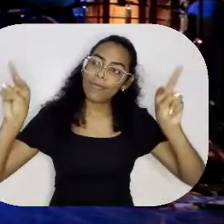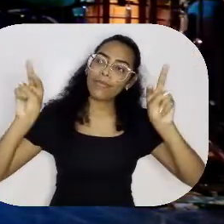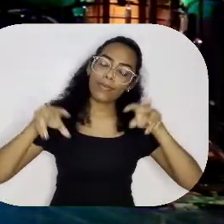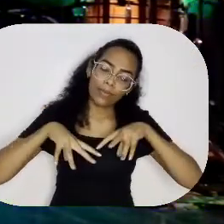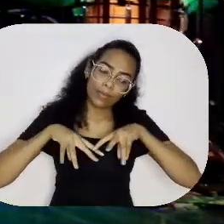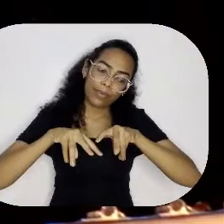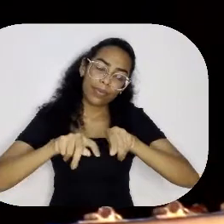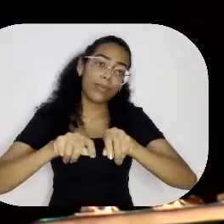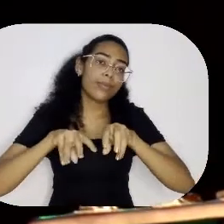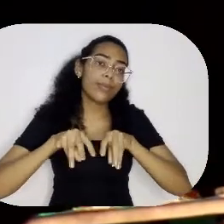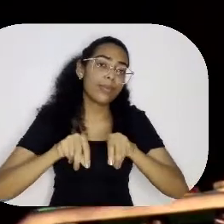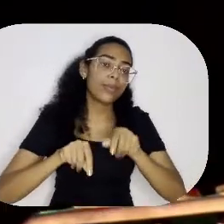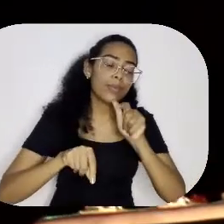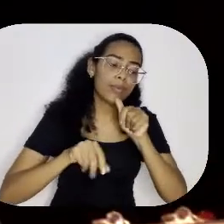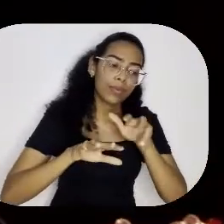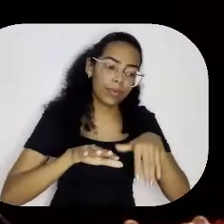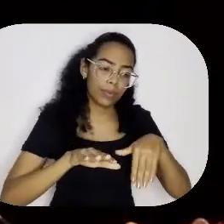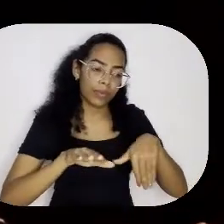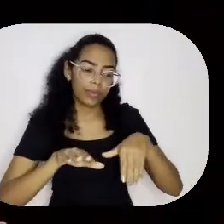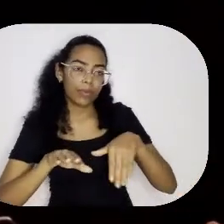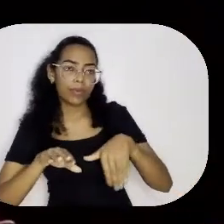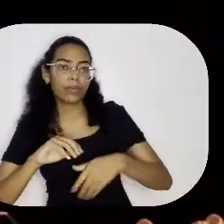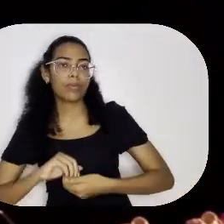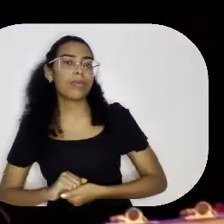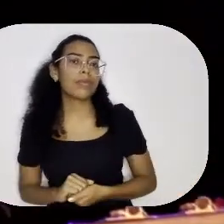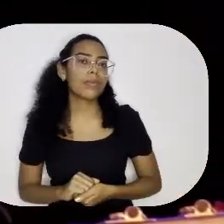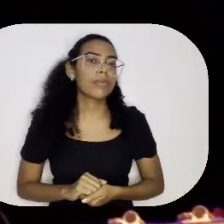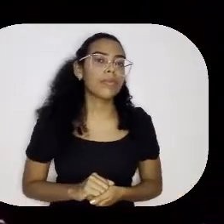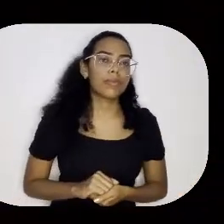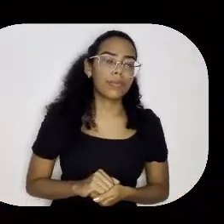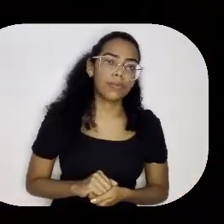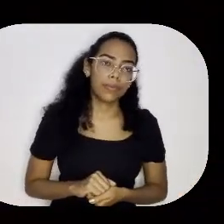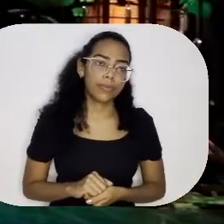visão da terra, do mar